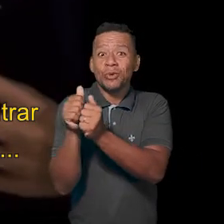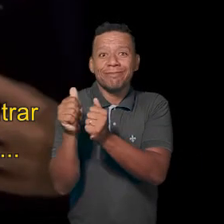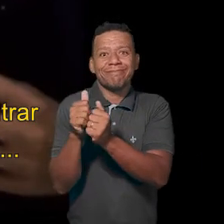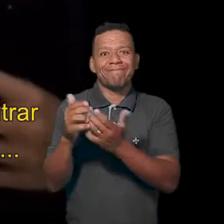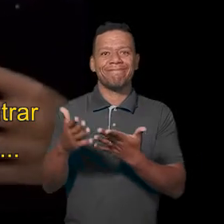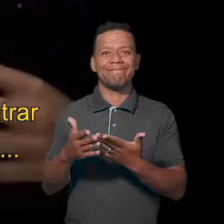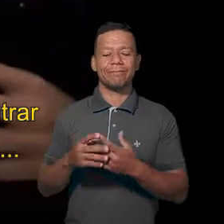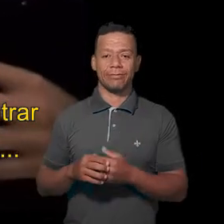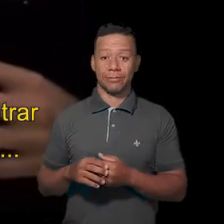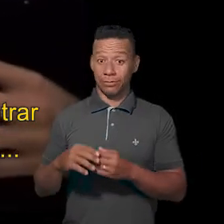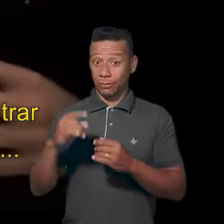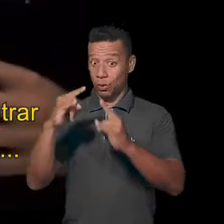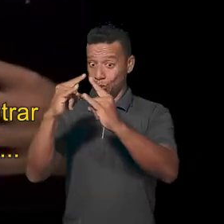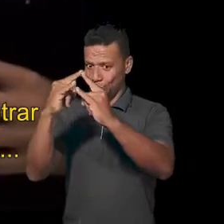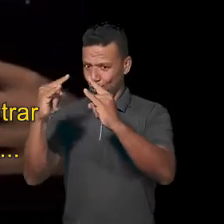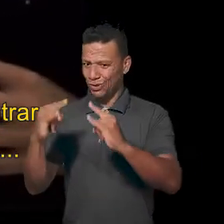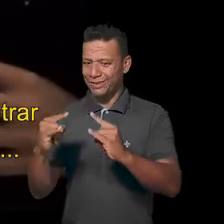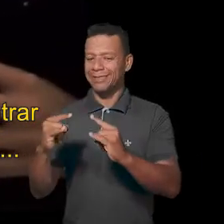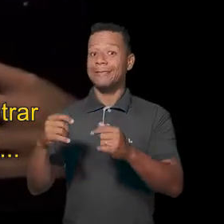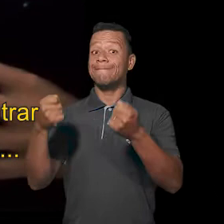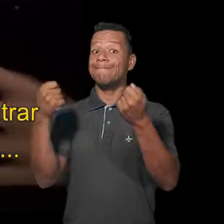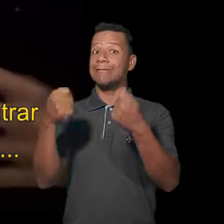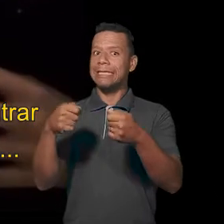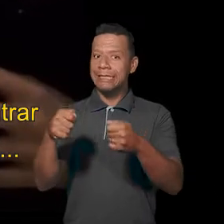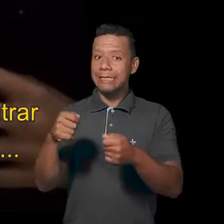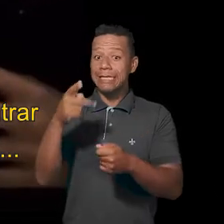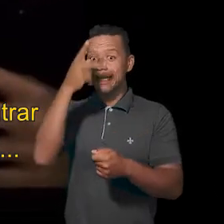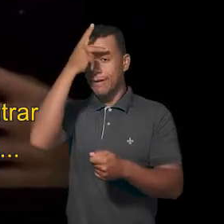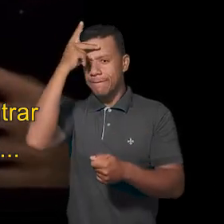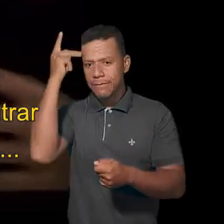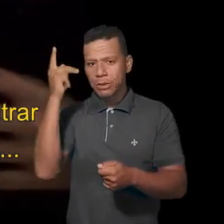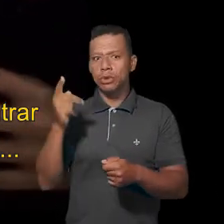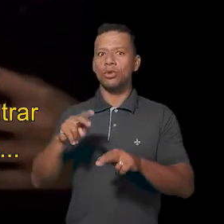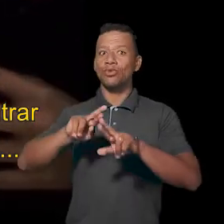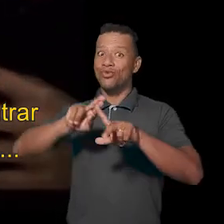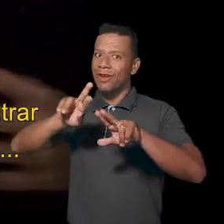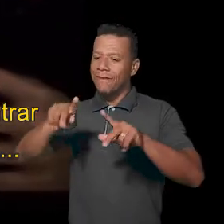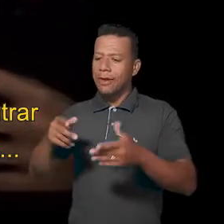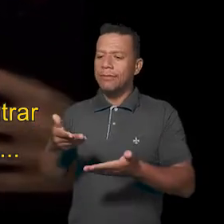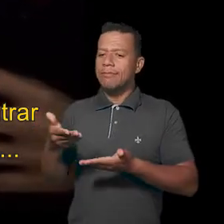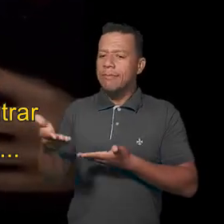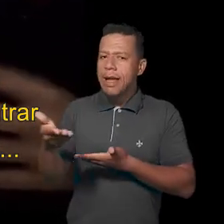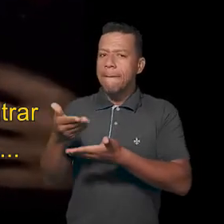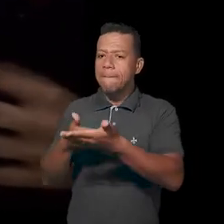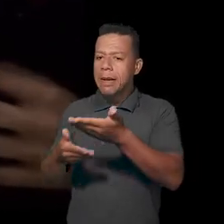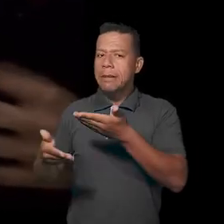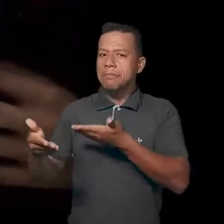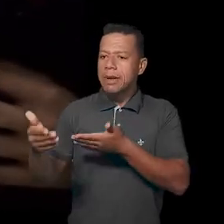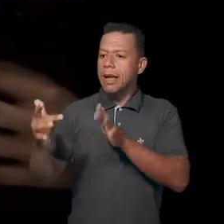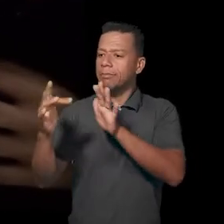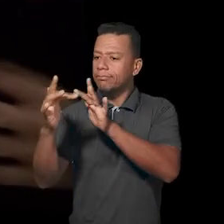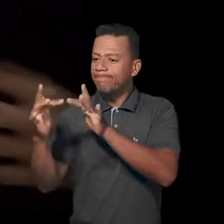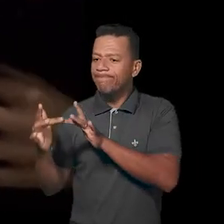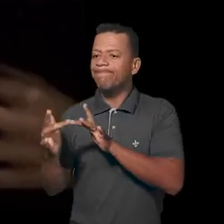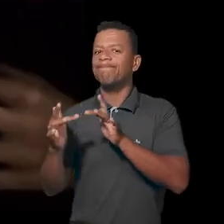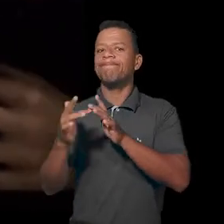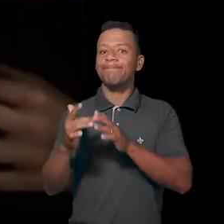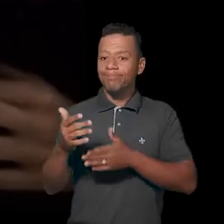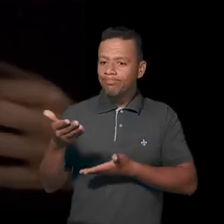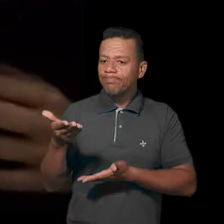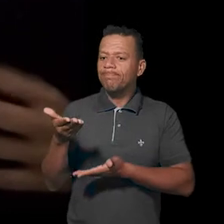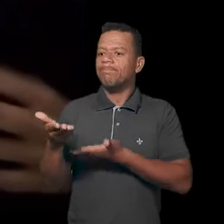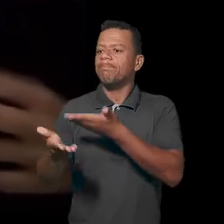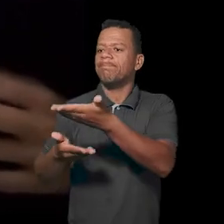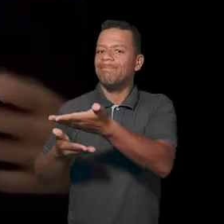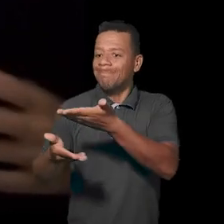O circo depende muito da troca mesmo, de encontrar pessoas com outras técnicas, com outras ideias, e trocando com